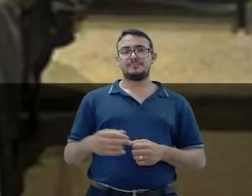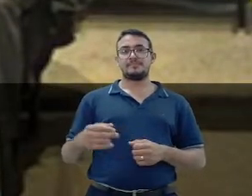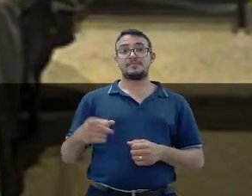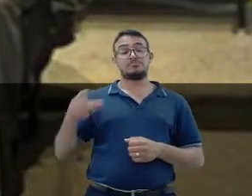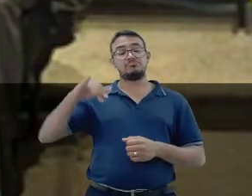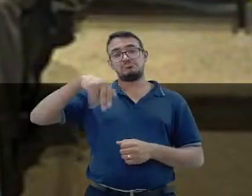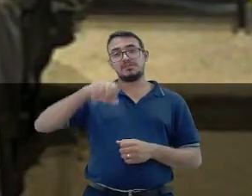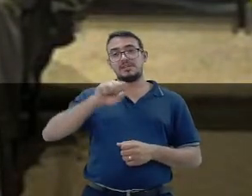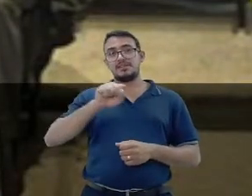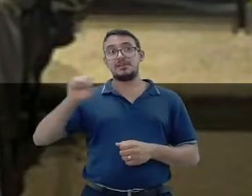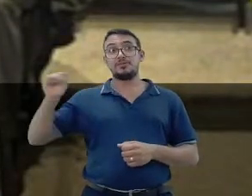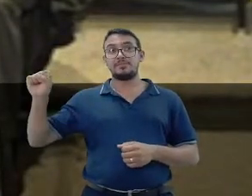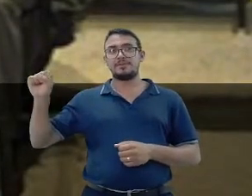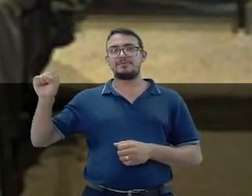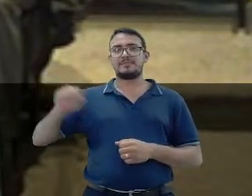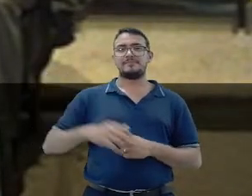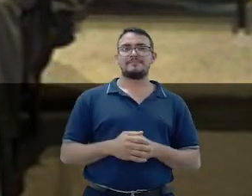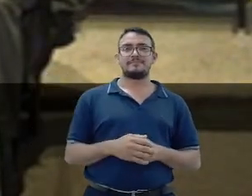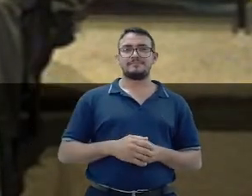INSS, à mercê do destino.